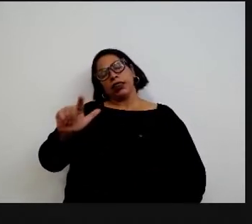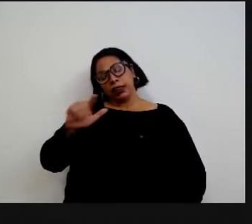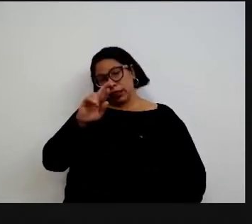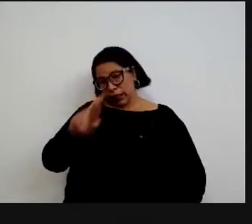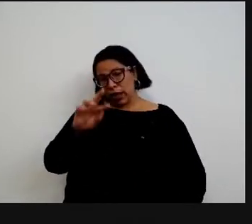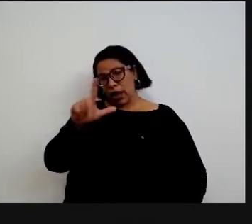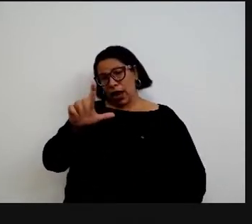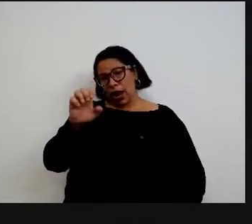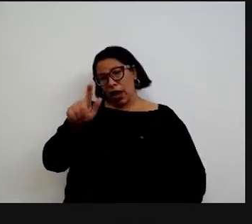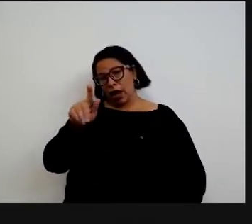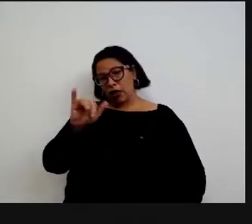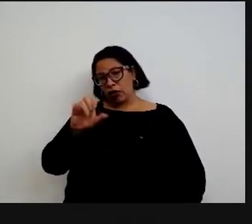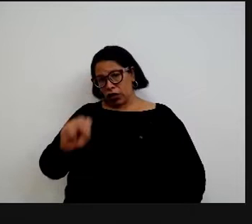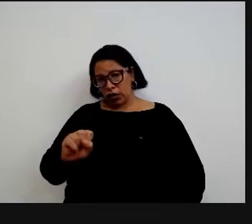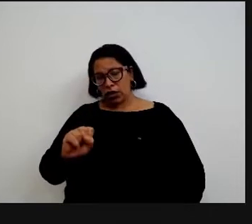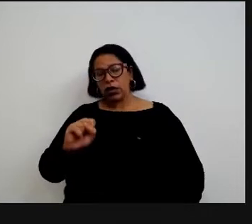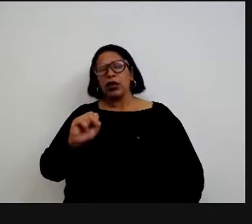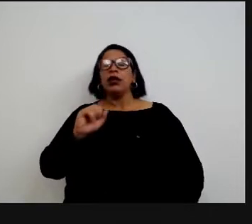trabalha